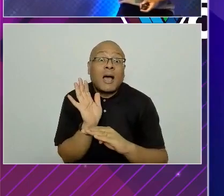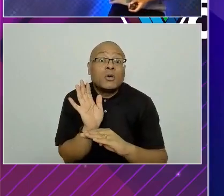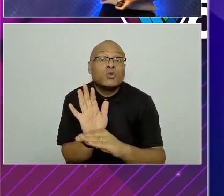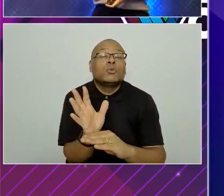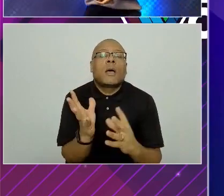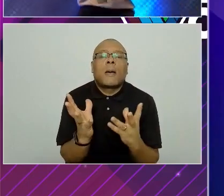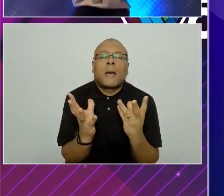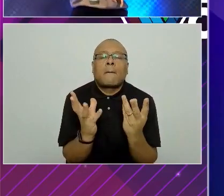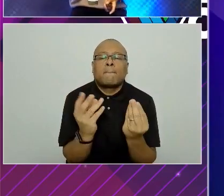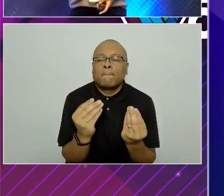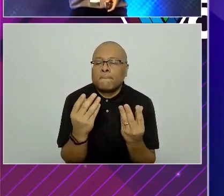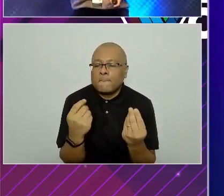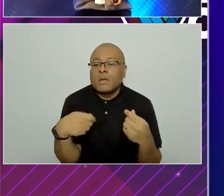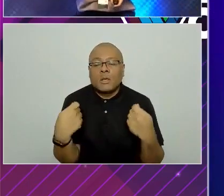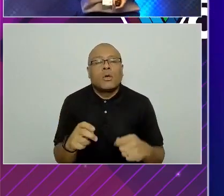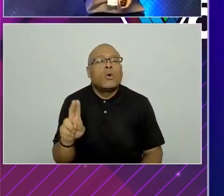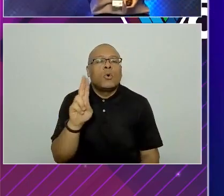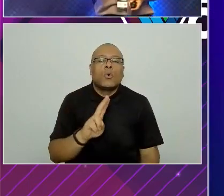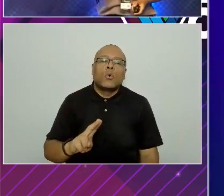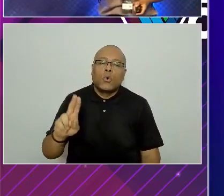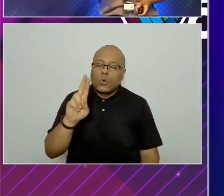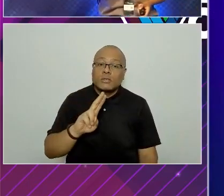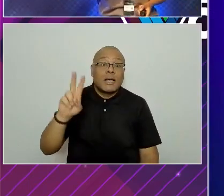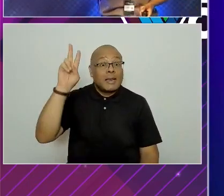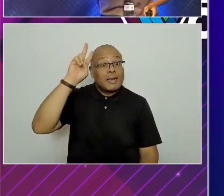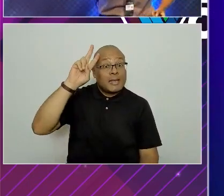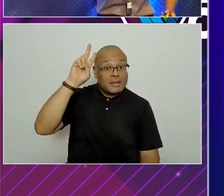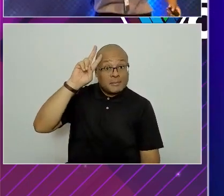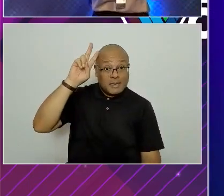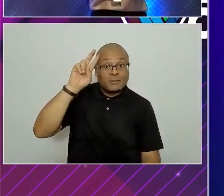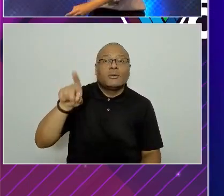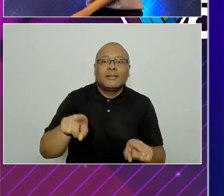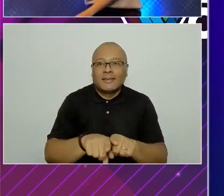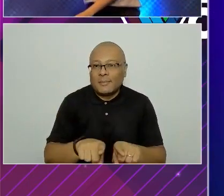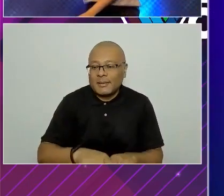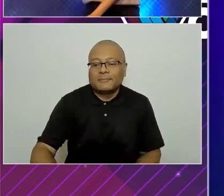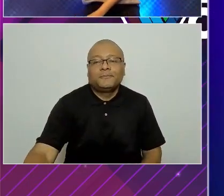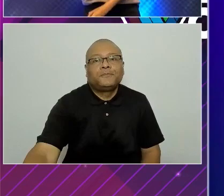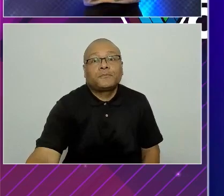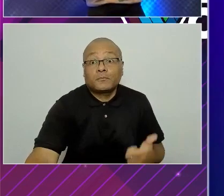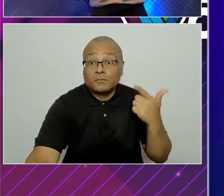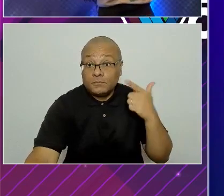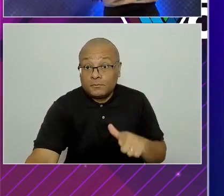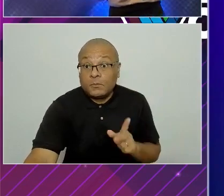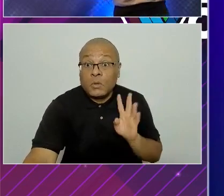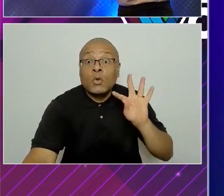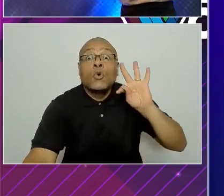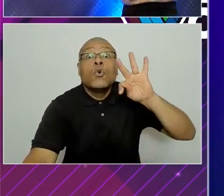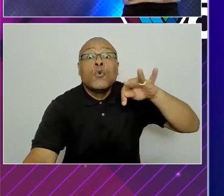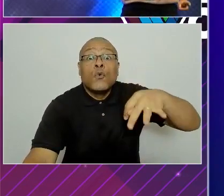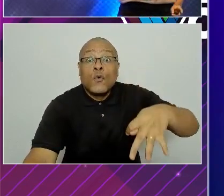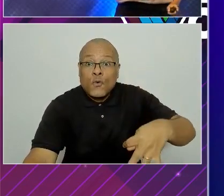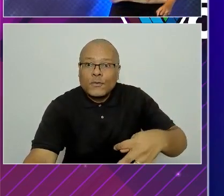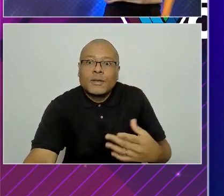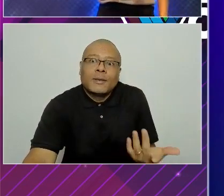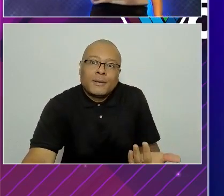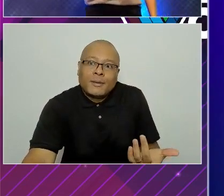gente precisa utilizar ela, mas sempre lembrando dessas questões também, né? E aí, já caminhando para o finalzinho, até porque eu